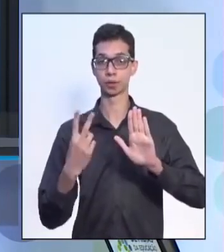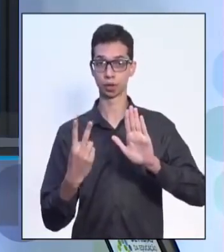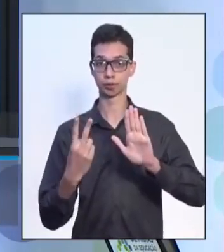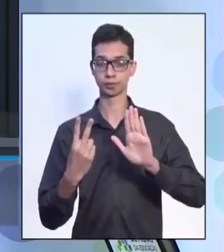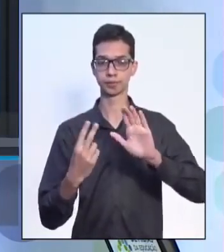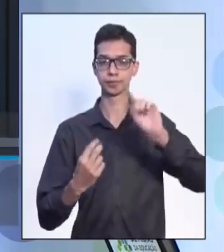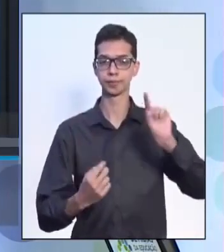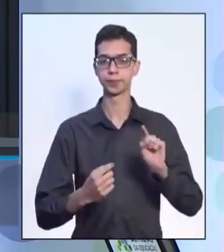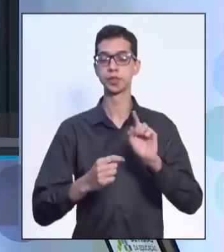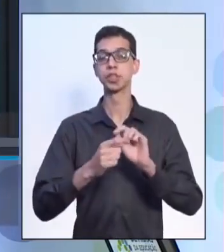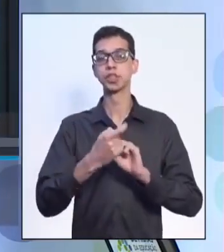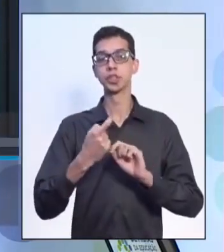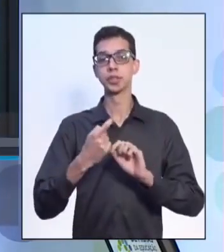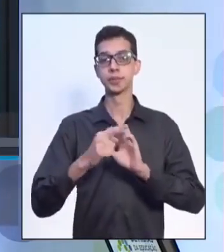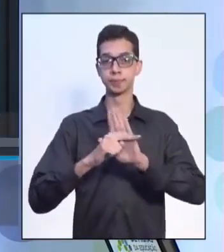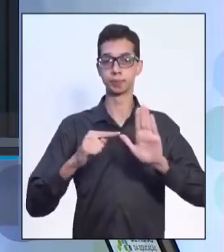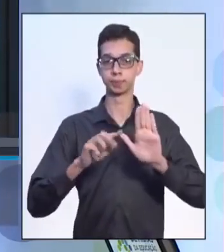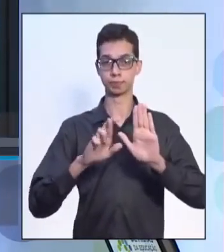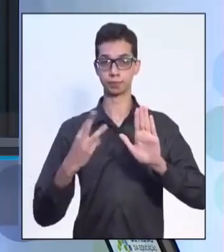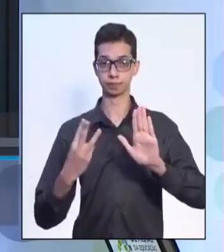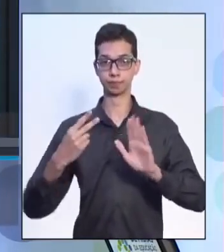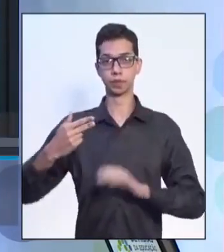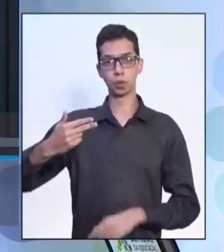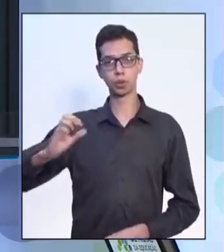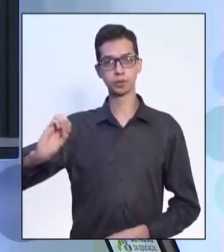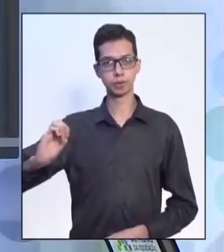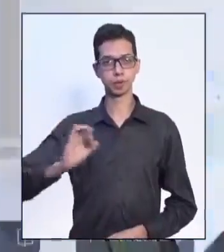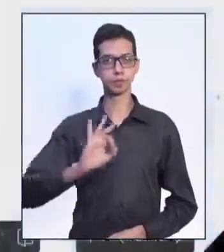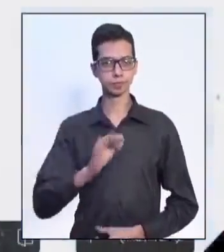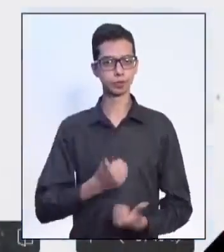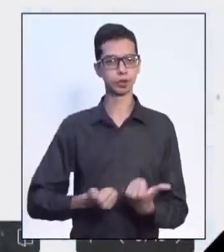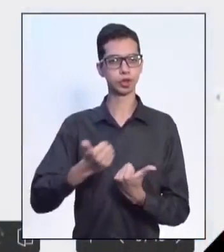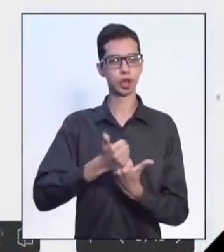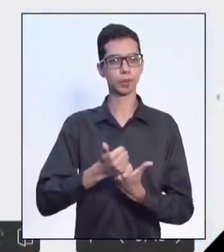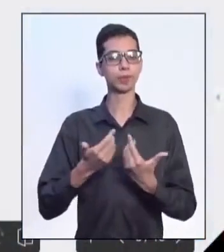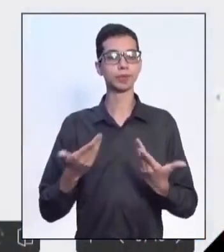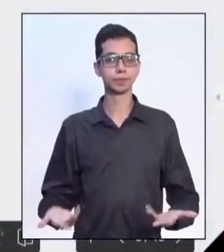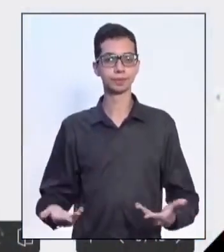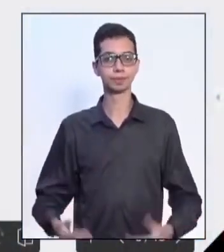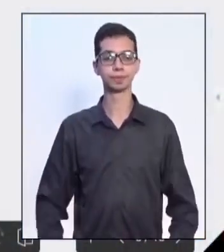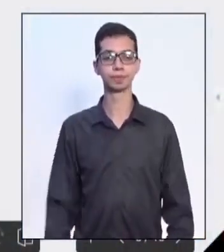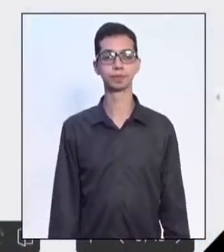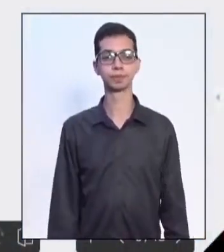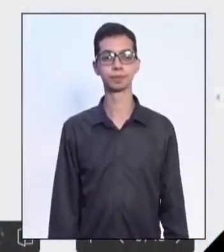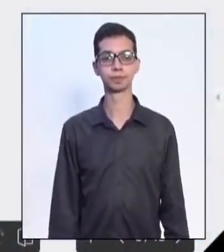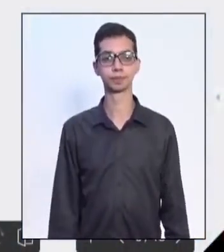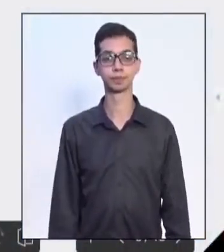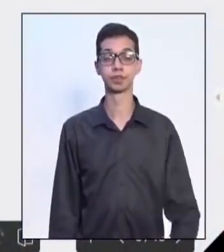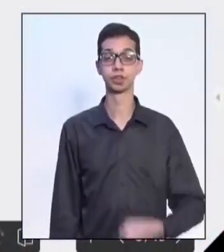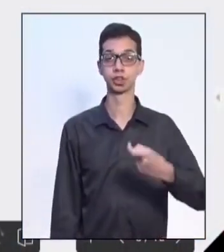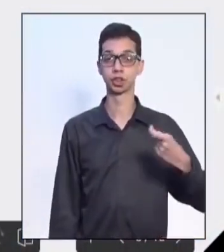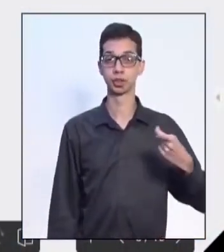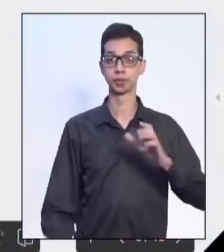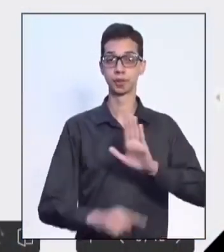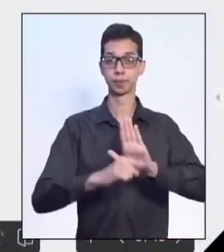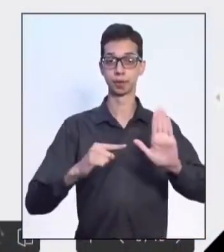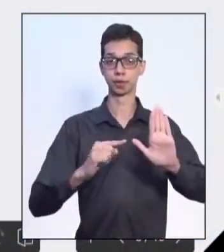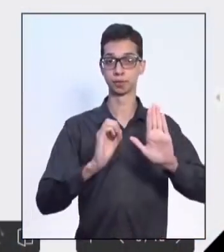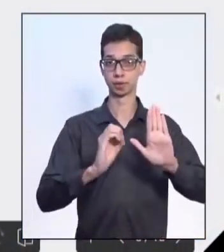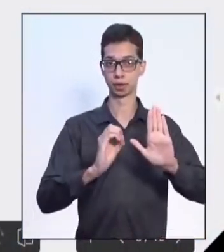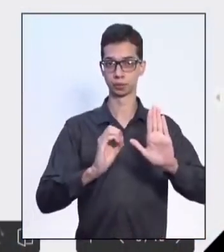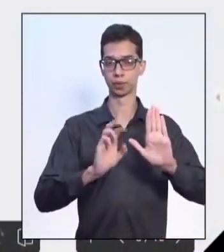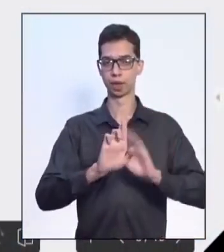igual a 0. Muito bem, vamos então substituir? Então, aqui eu vou ter x menos 0,